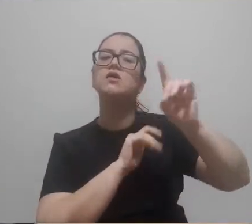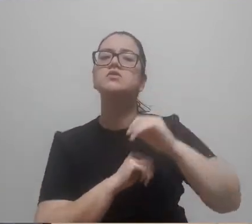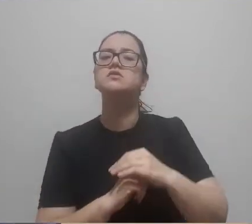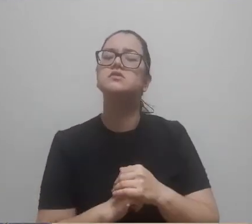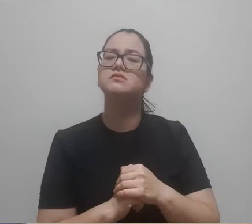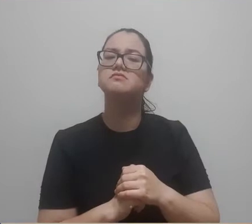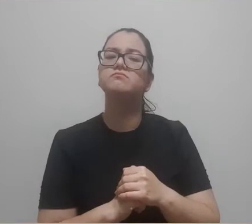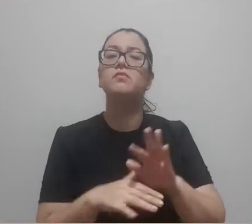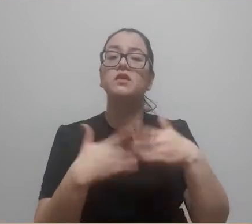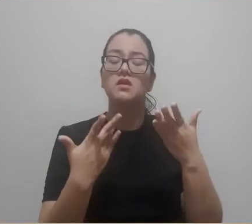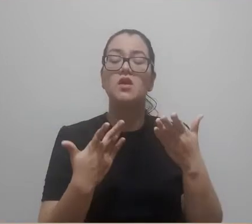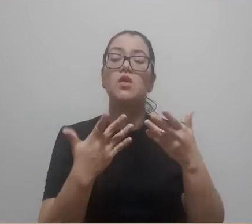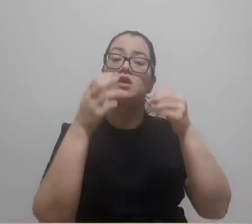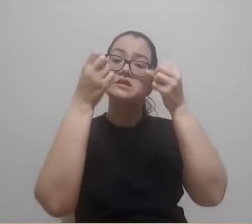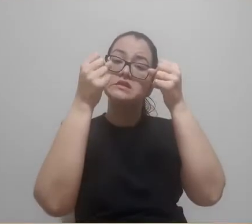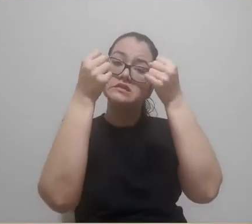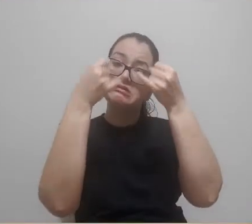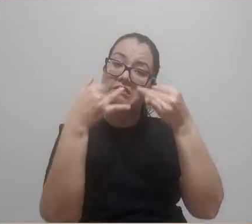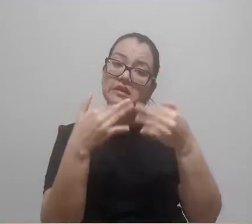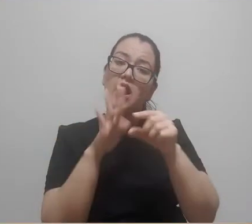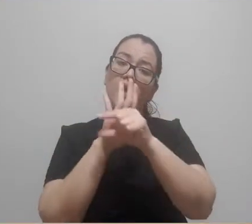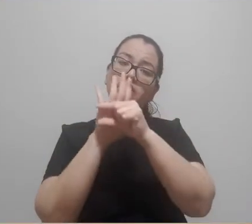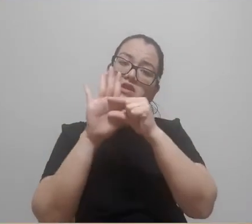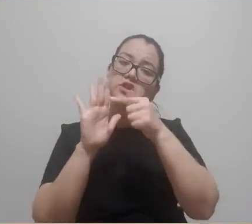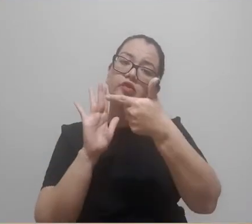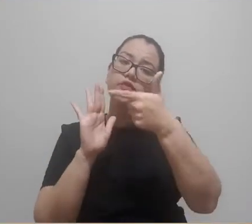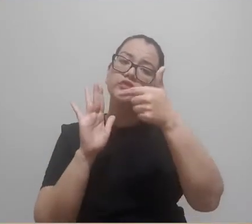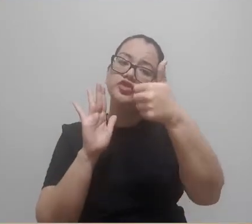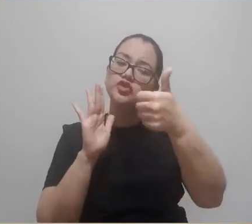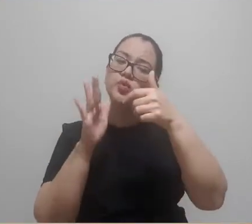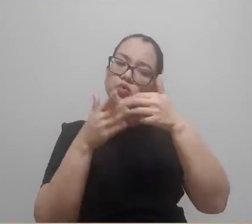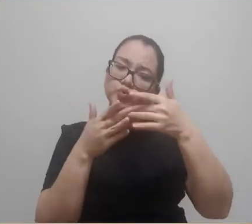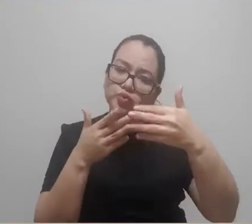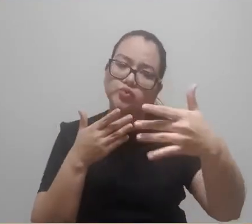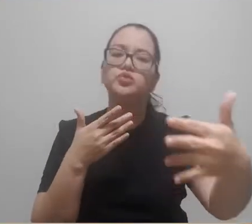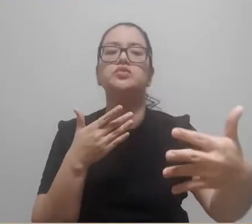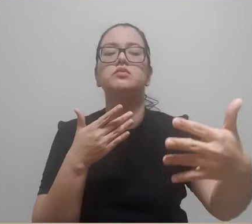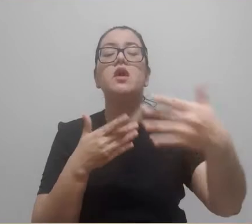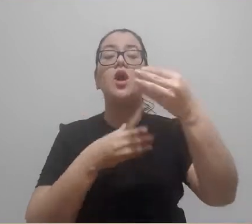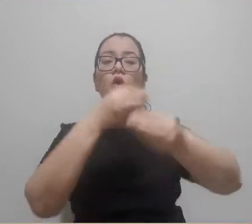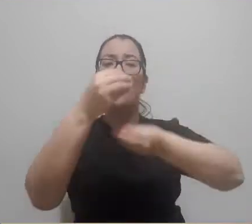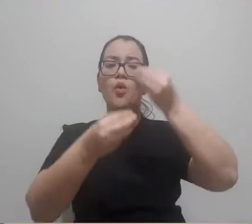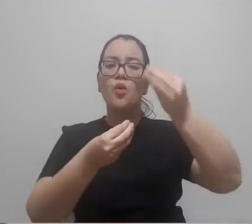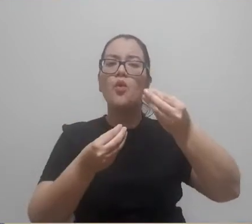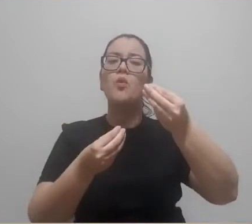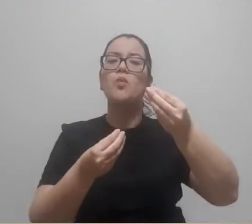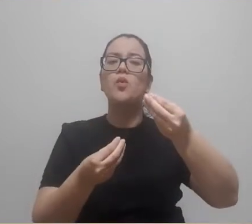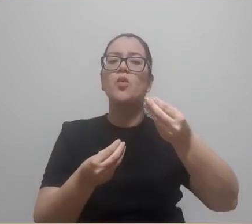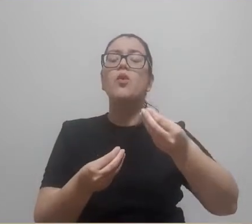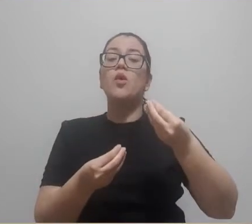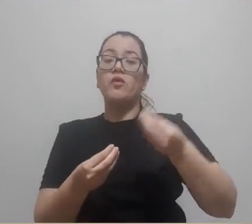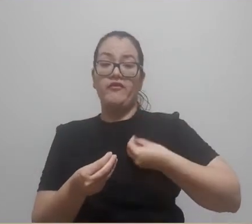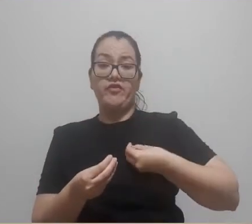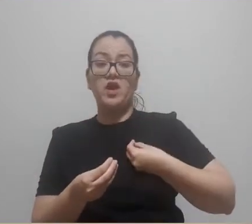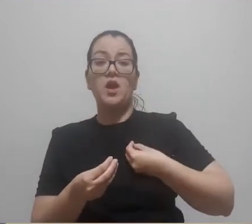ensinar isso no versículo, a partir do versículo 21, ele vai dizer como eles entendiam e ele vai dizer como é que